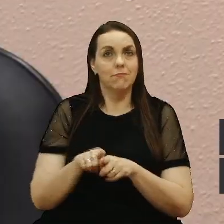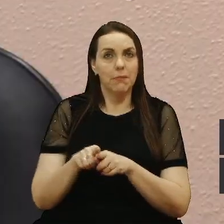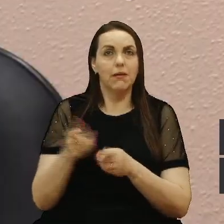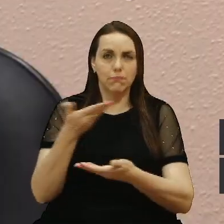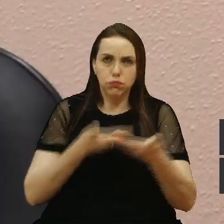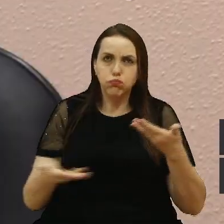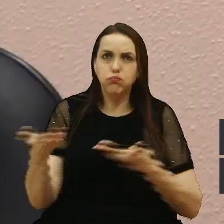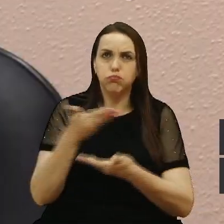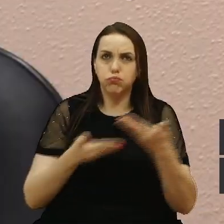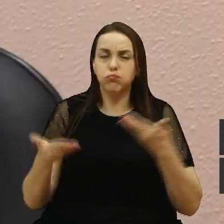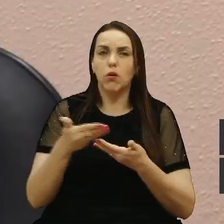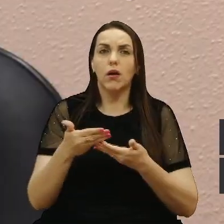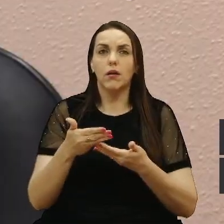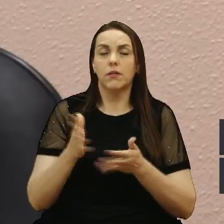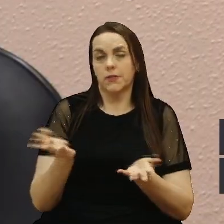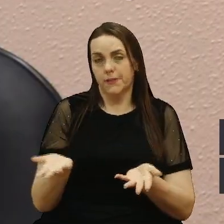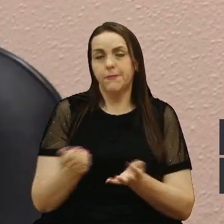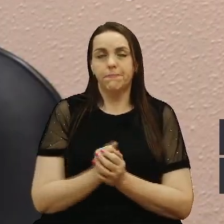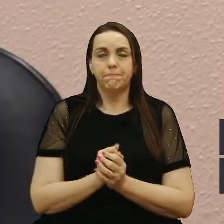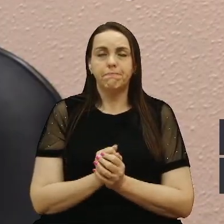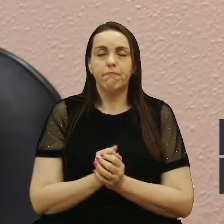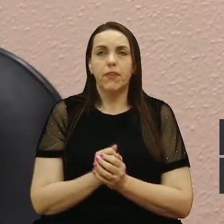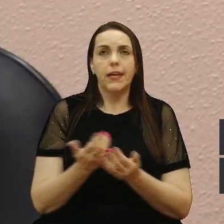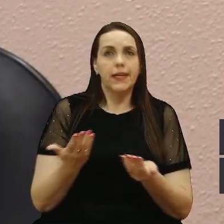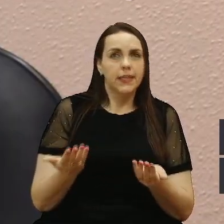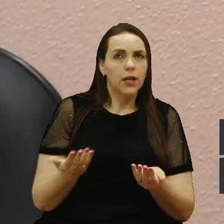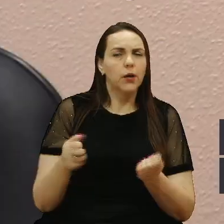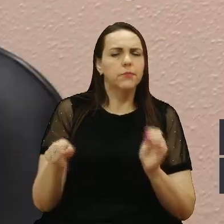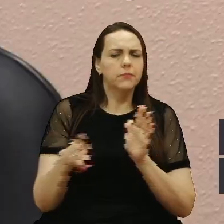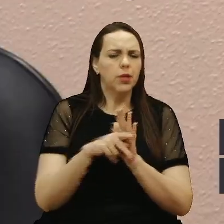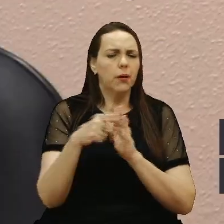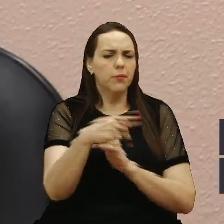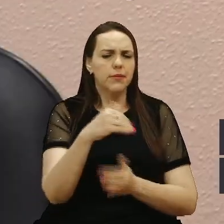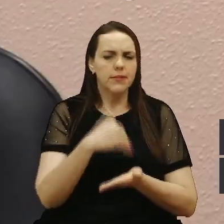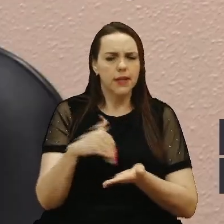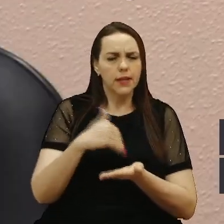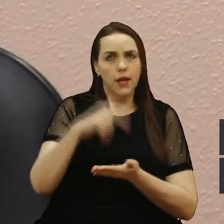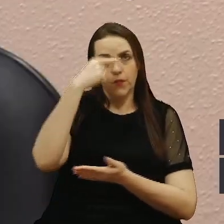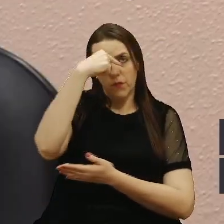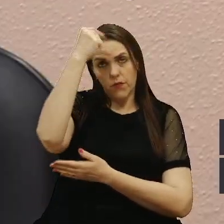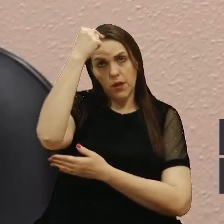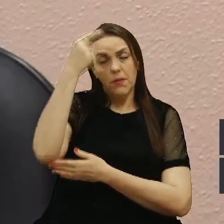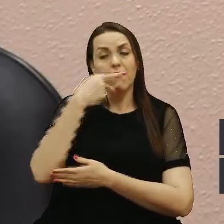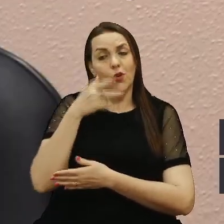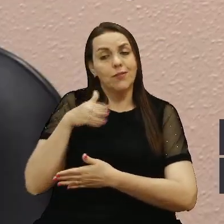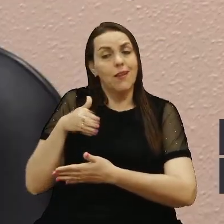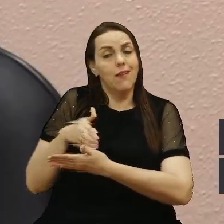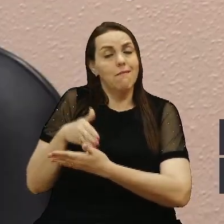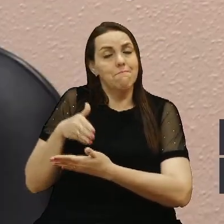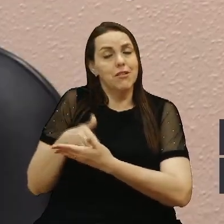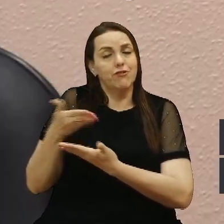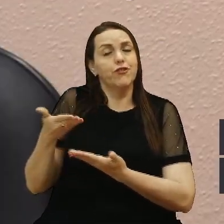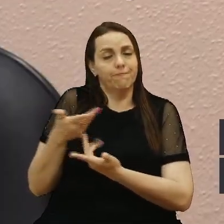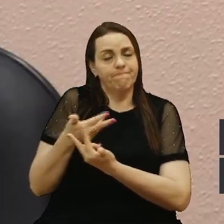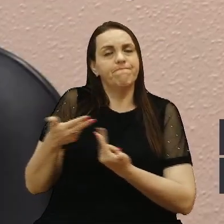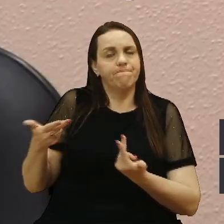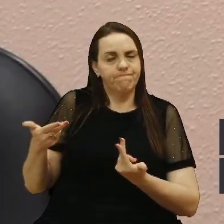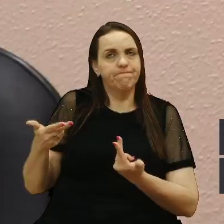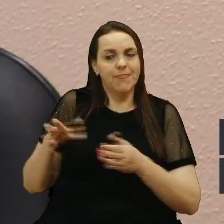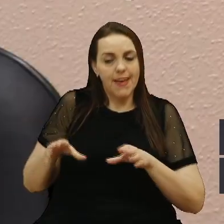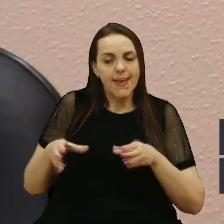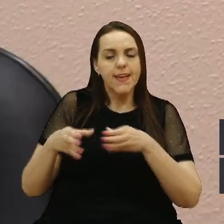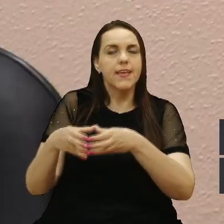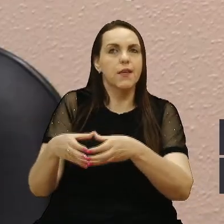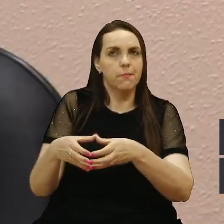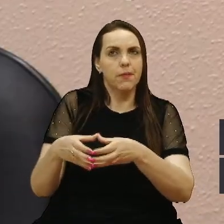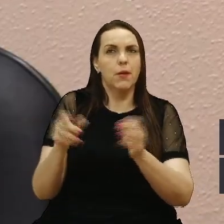nós pudemos ouvir um pouquinho. E ali o próprio secretário Weber apresentou algumas limitações, né? Em relação à equipe, por exemplo,